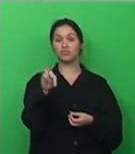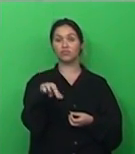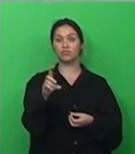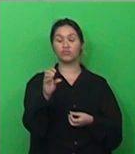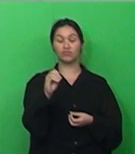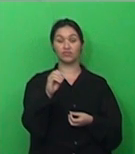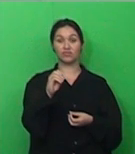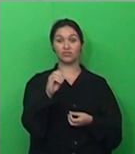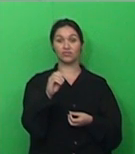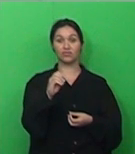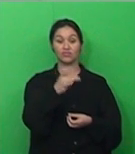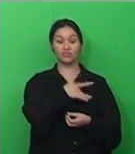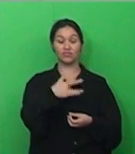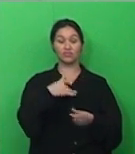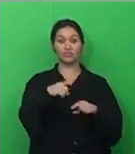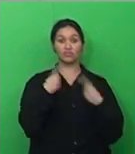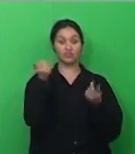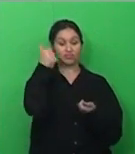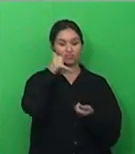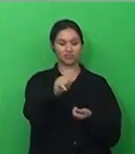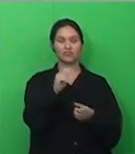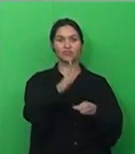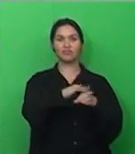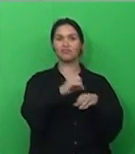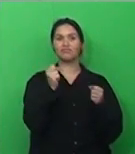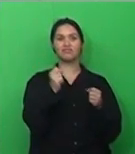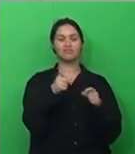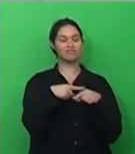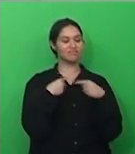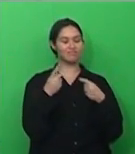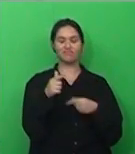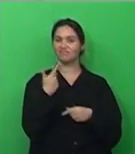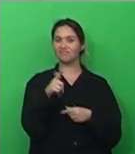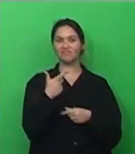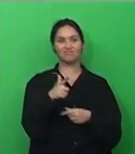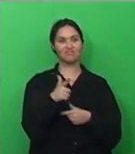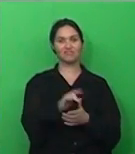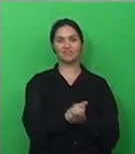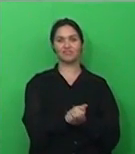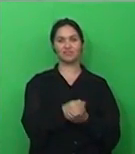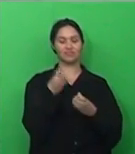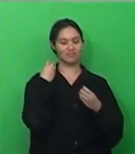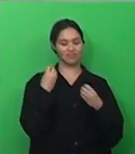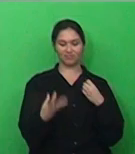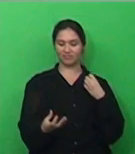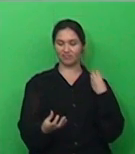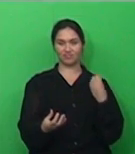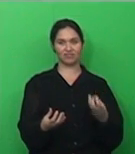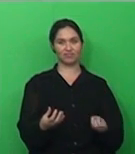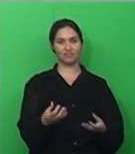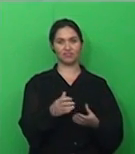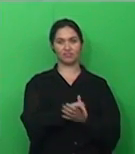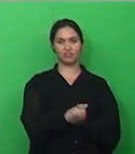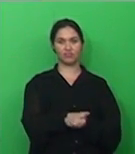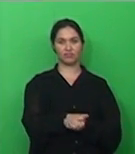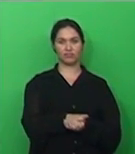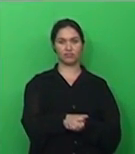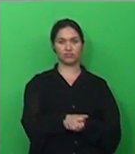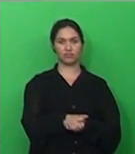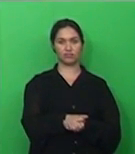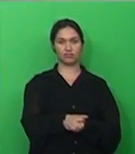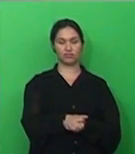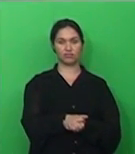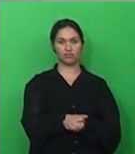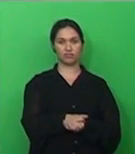custo? Eu acho que está vendo, né, vereador Zairo, como é essa confusão de constitucionalidade, que está certo, está